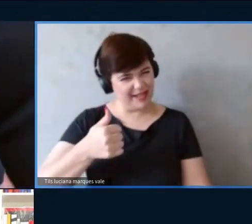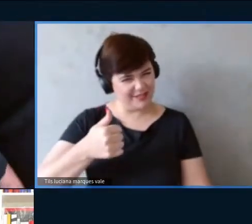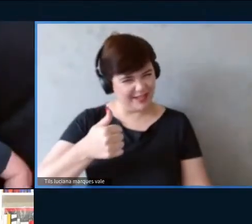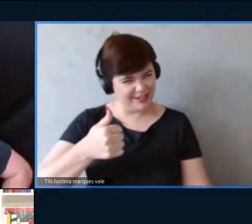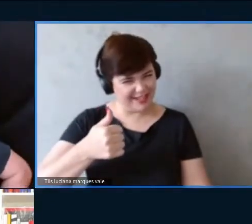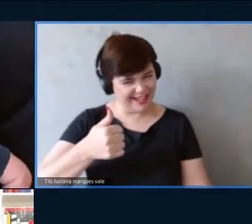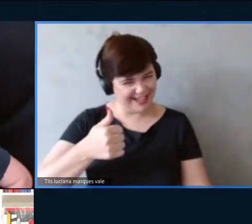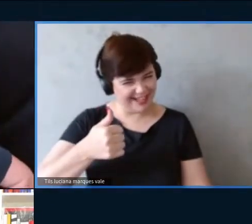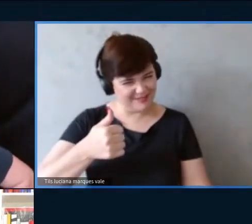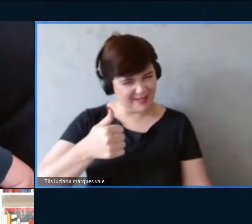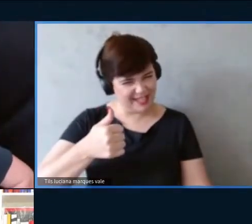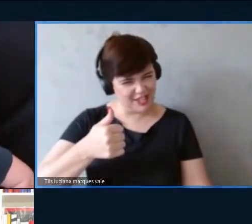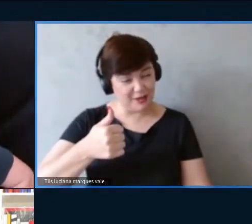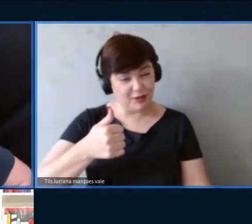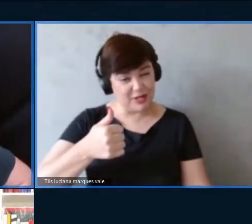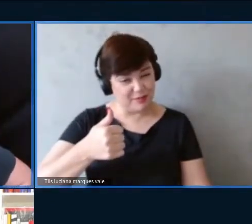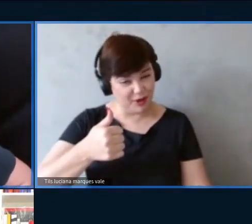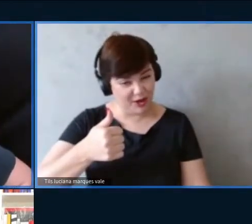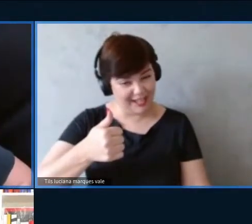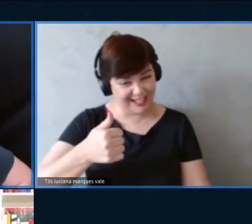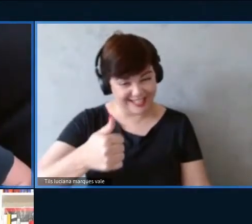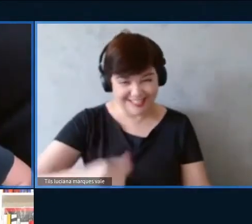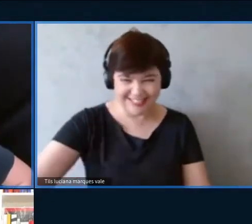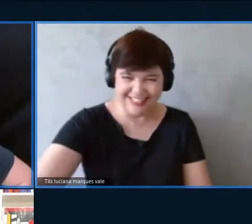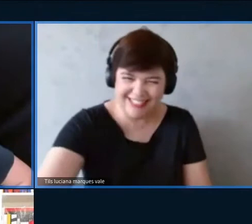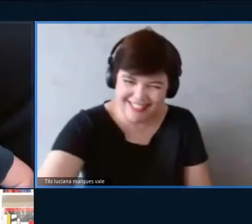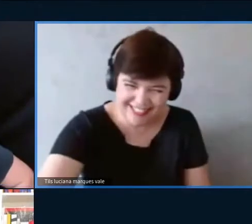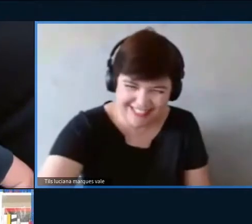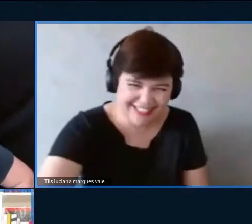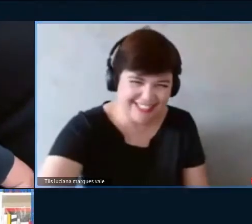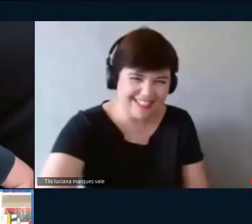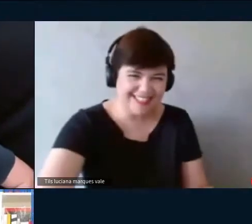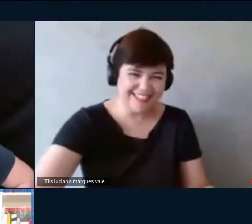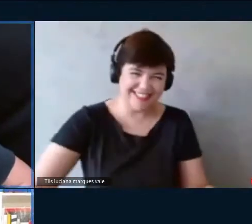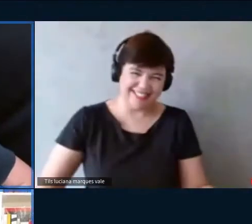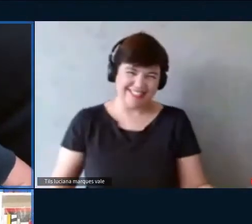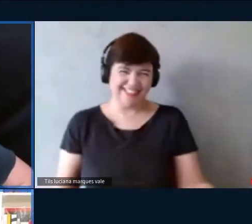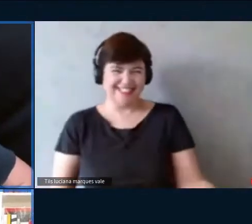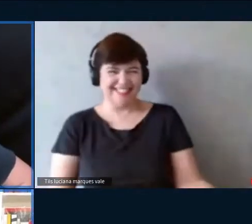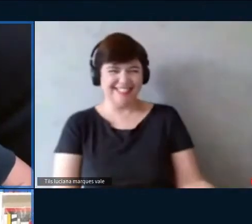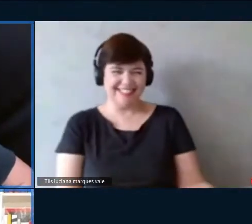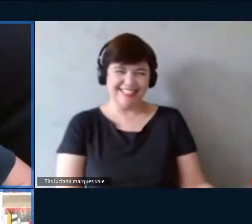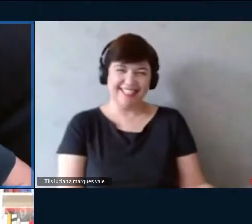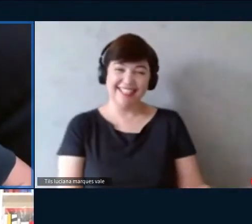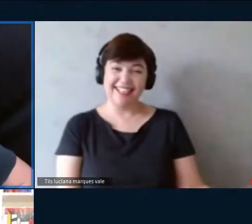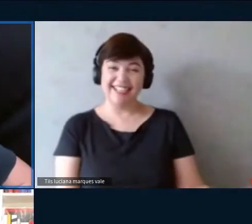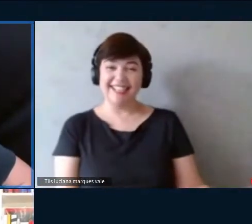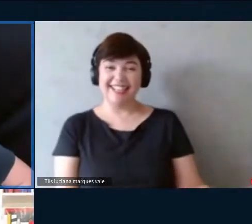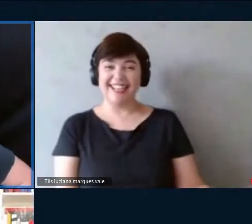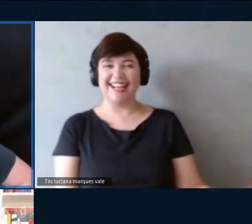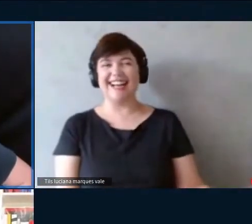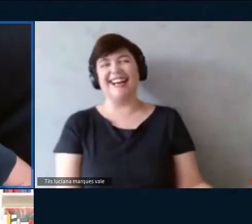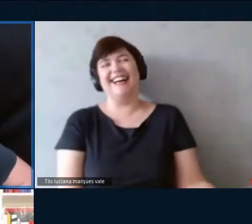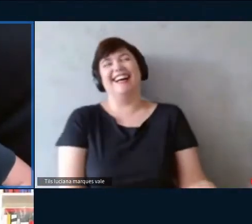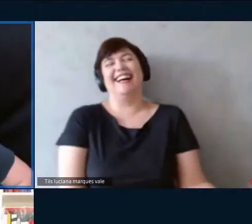Ricardo é companheiro. Valeu, Ricardo, pela dica, valeu, pelo Ricardo. Spoiler. Agora eu vou ter que pagar essa pizza